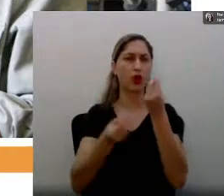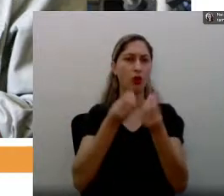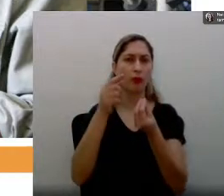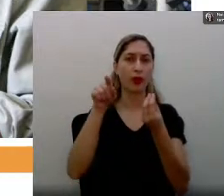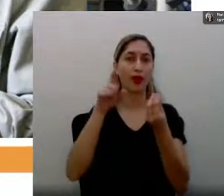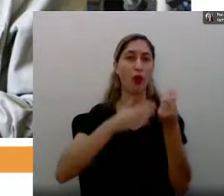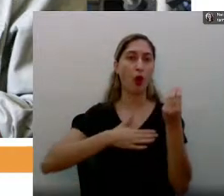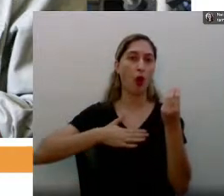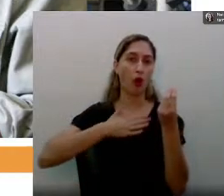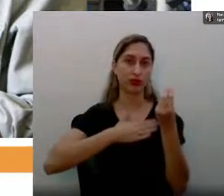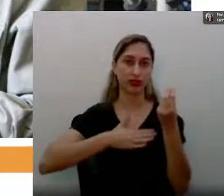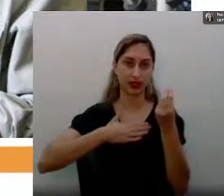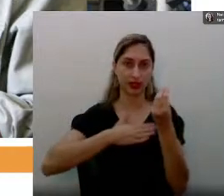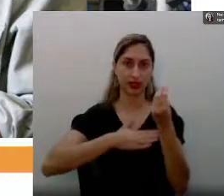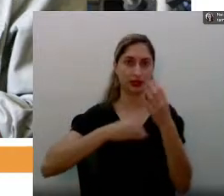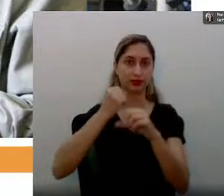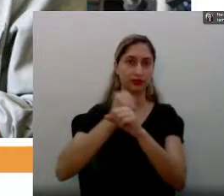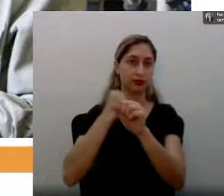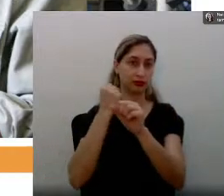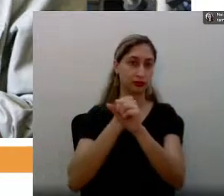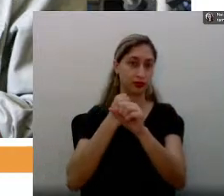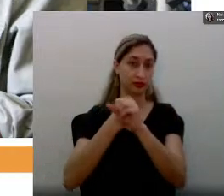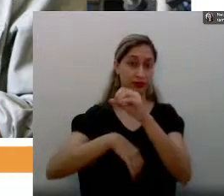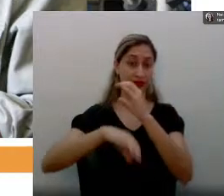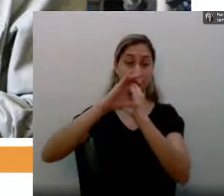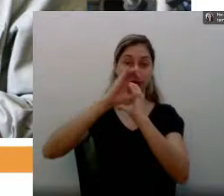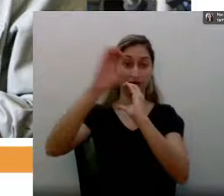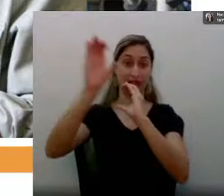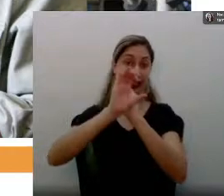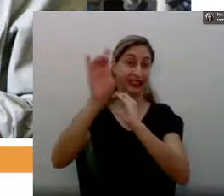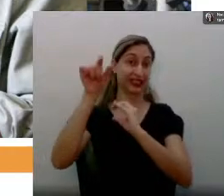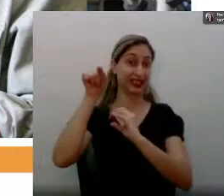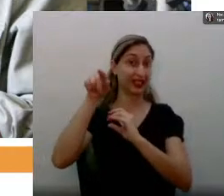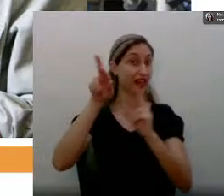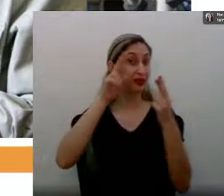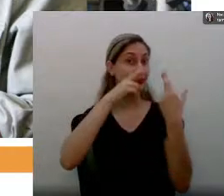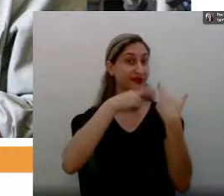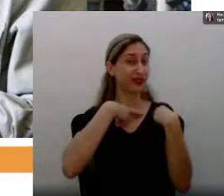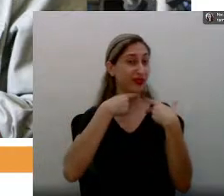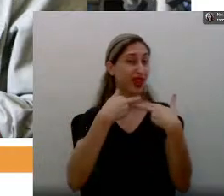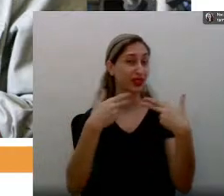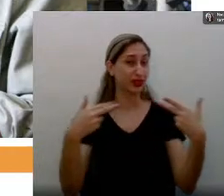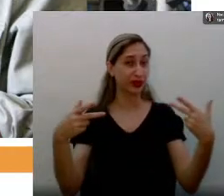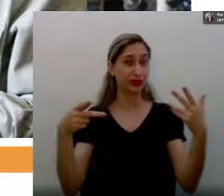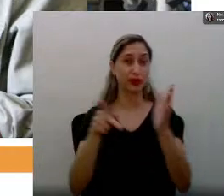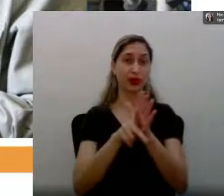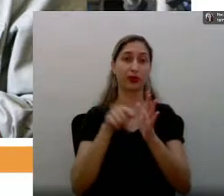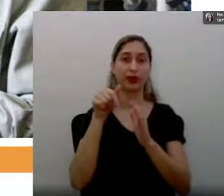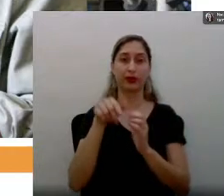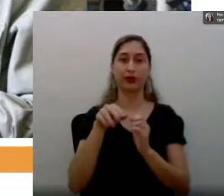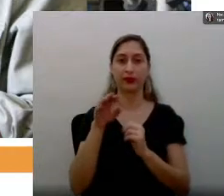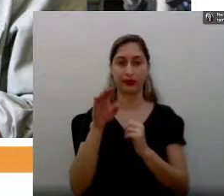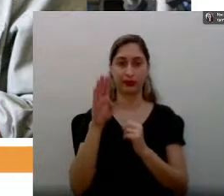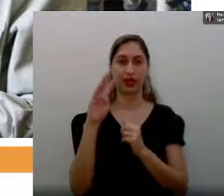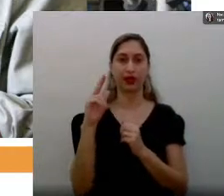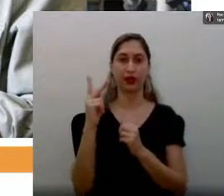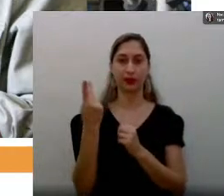senhor ele foi responsável por várias coisas que a gente tem aqui na nossa cidade Olha